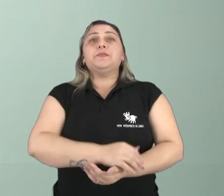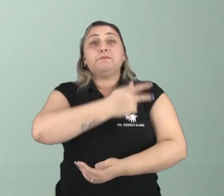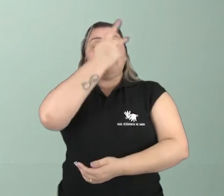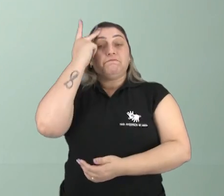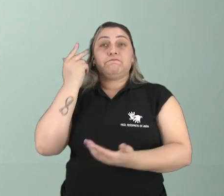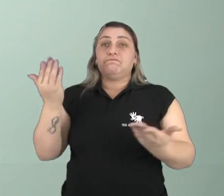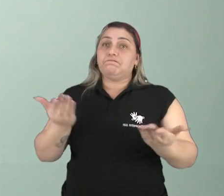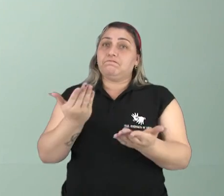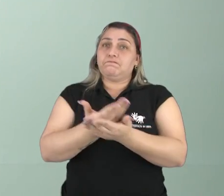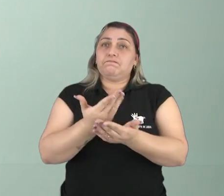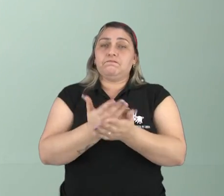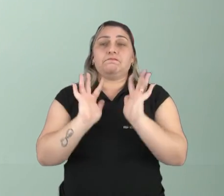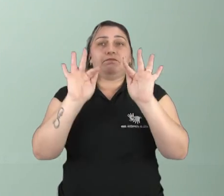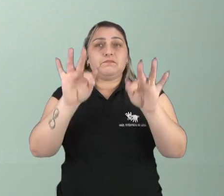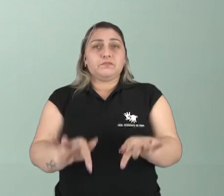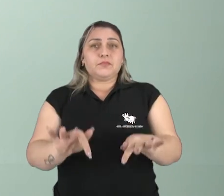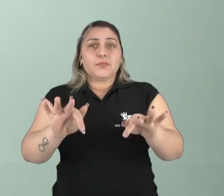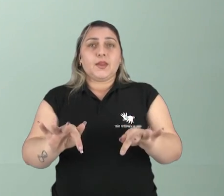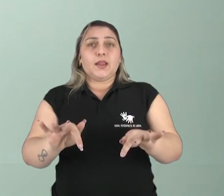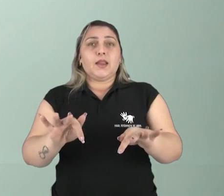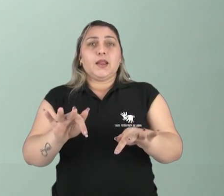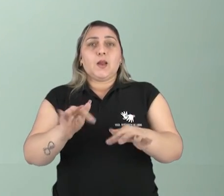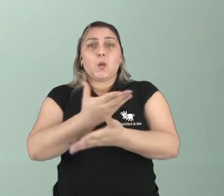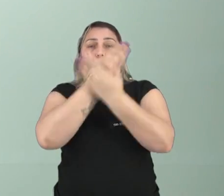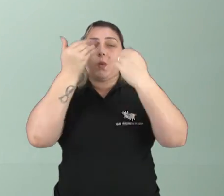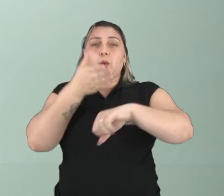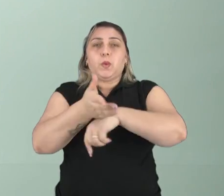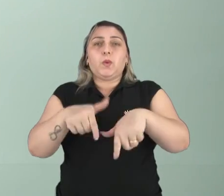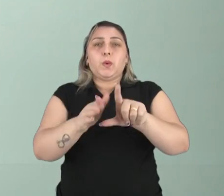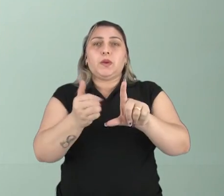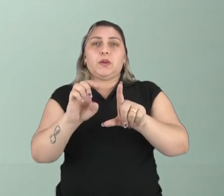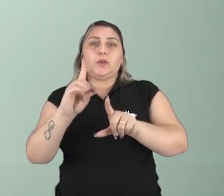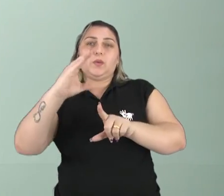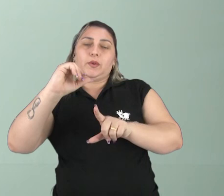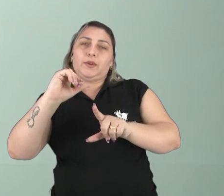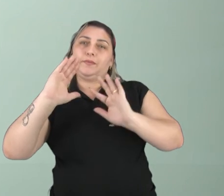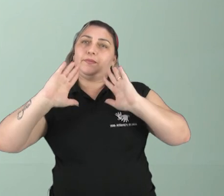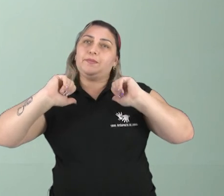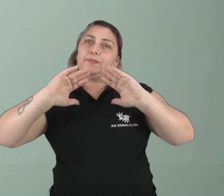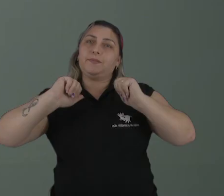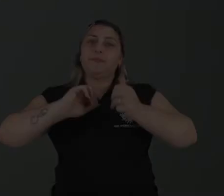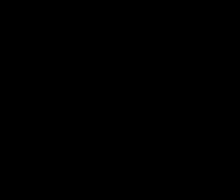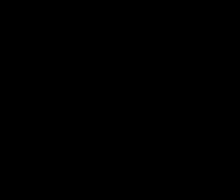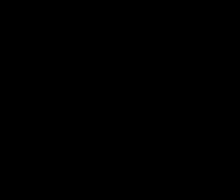pessoal, por hoje é só. Não deixem de acessar a plataforma Eduque. Até mais.